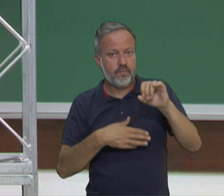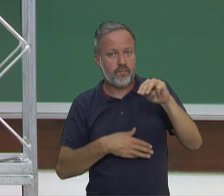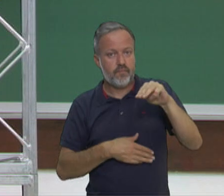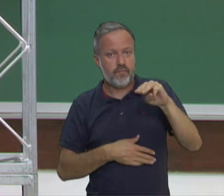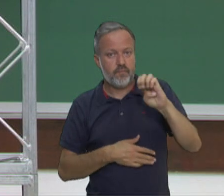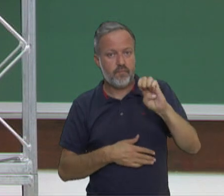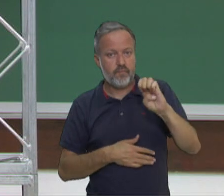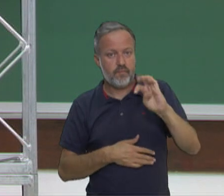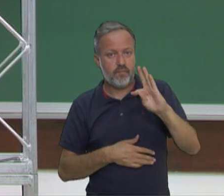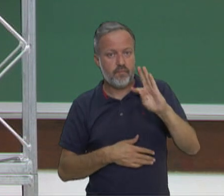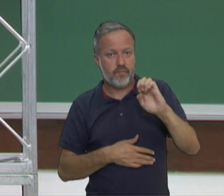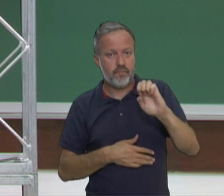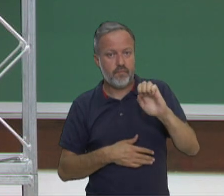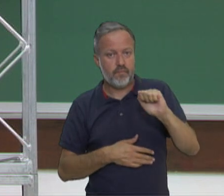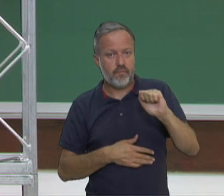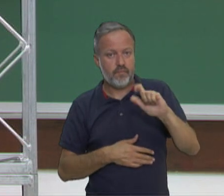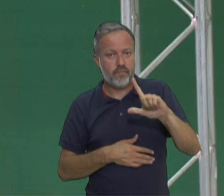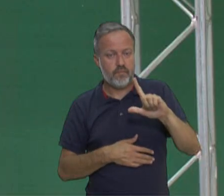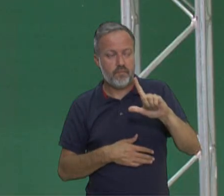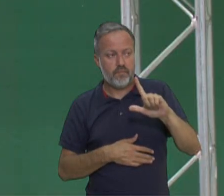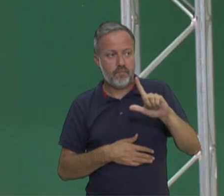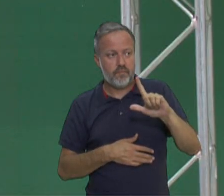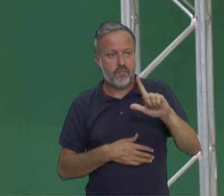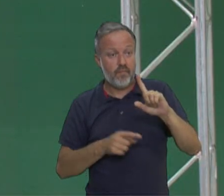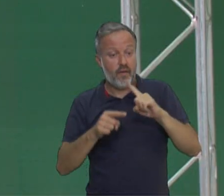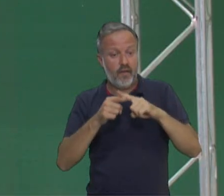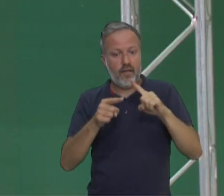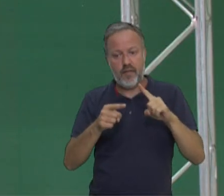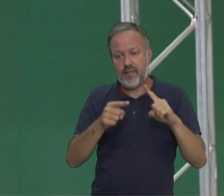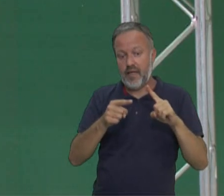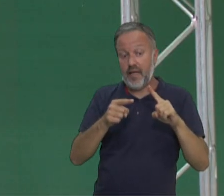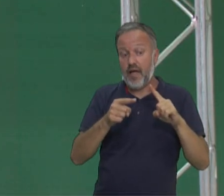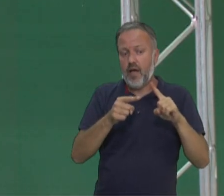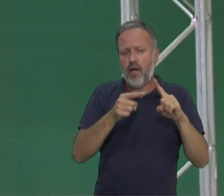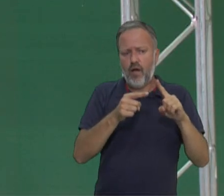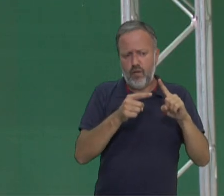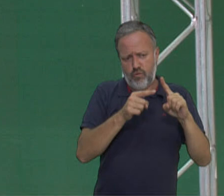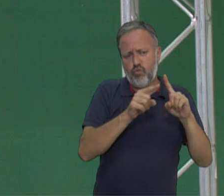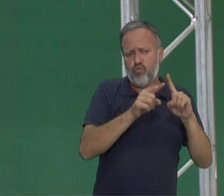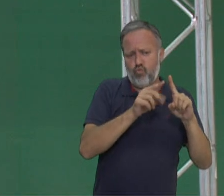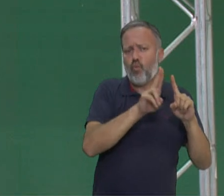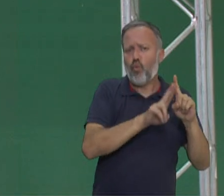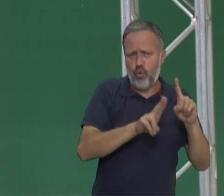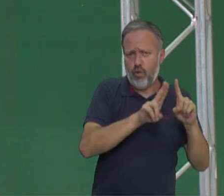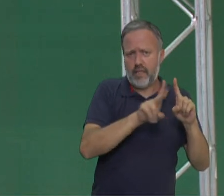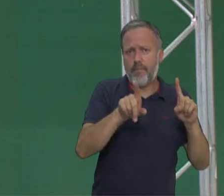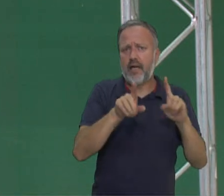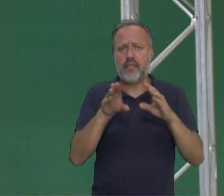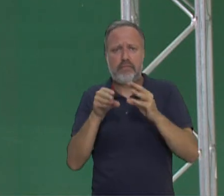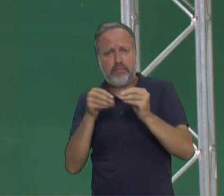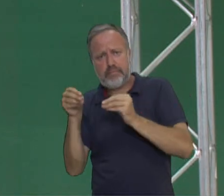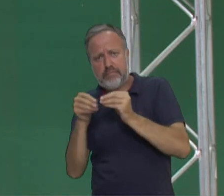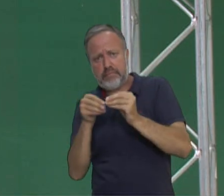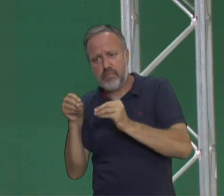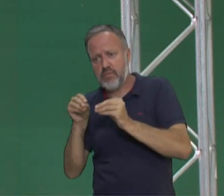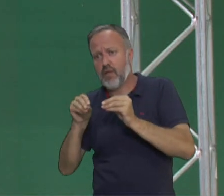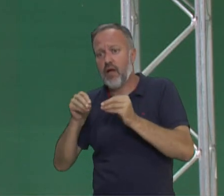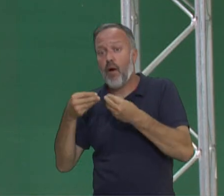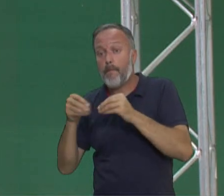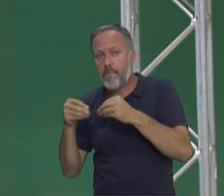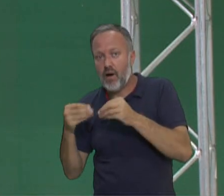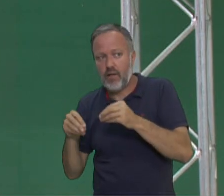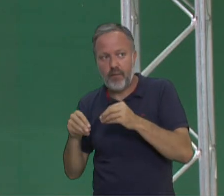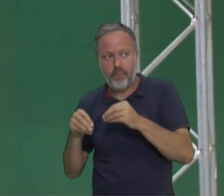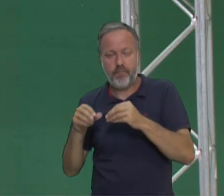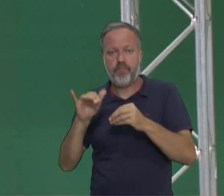não é dúctil. Às vezes ele é dúctil, mas não é maleável. Entende? Tem elementos com essas propriedades.